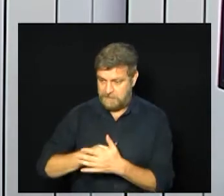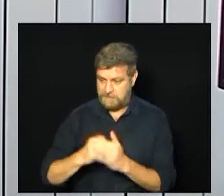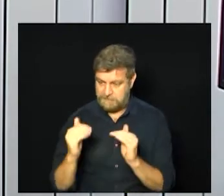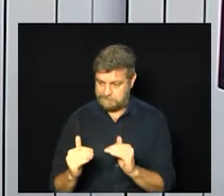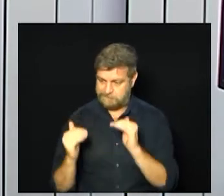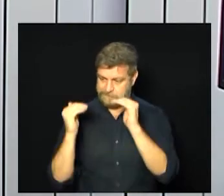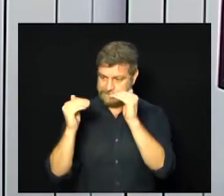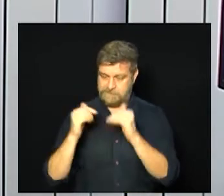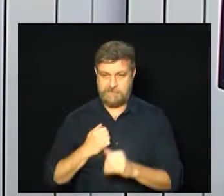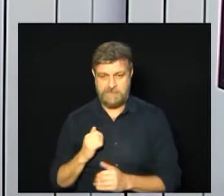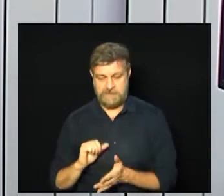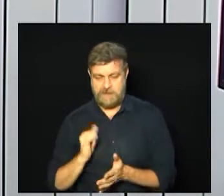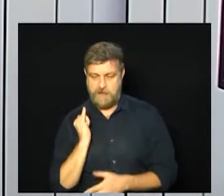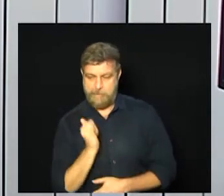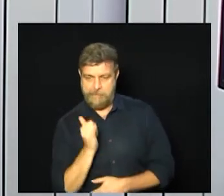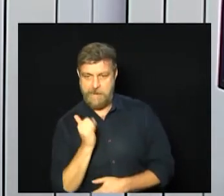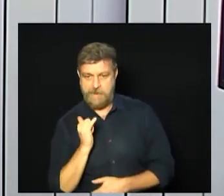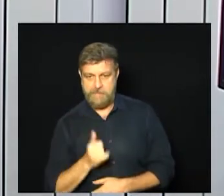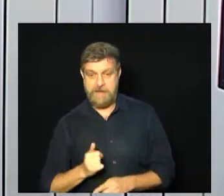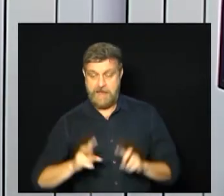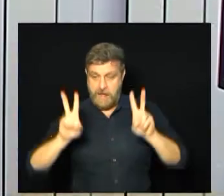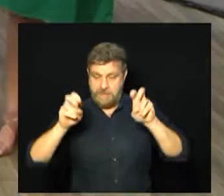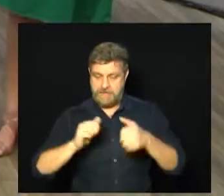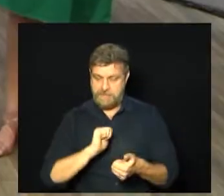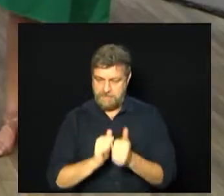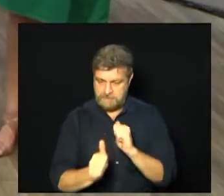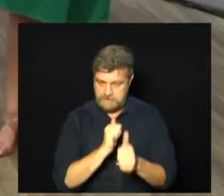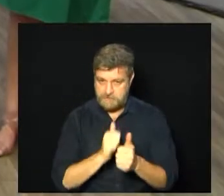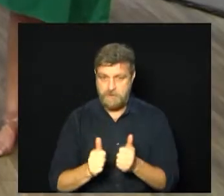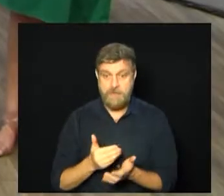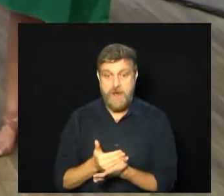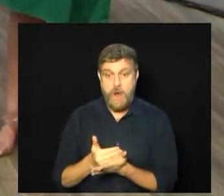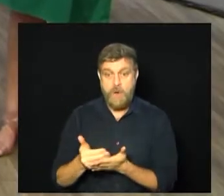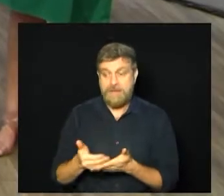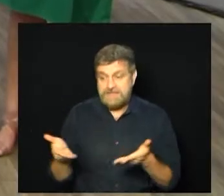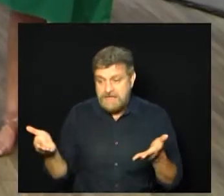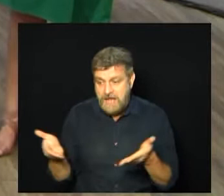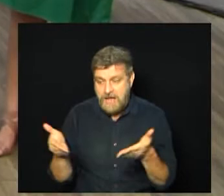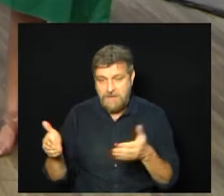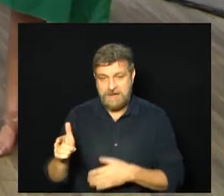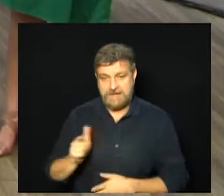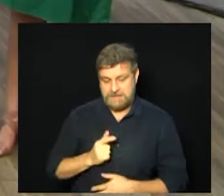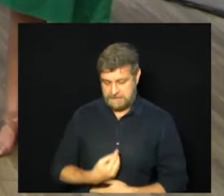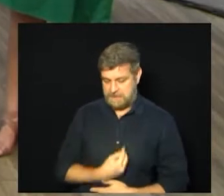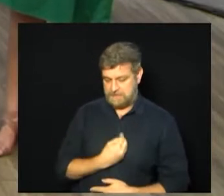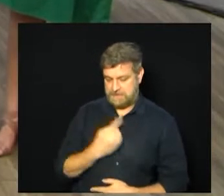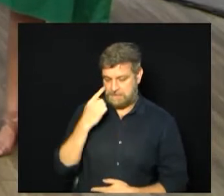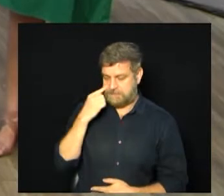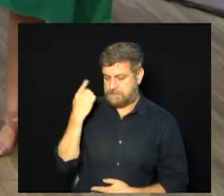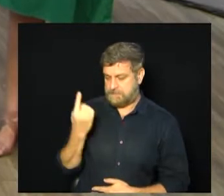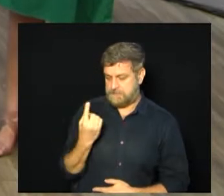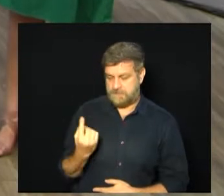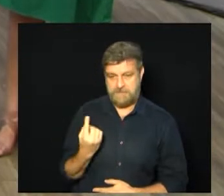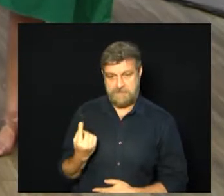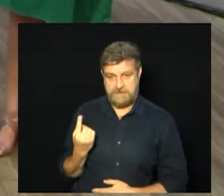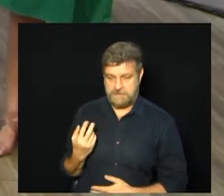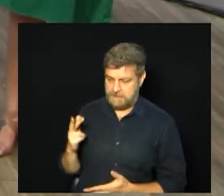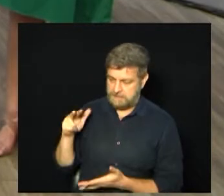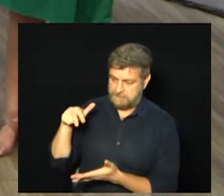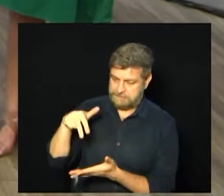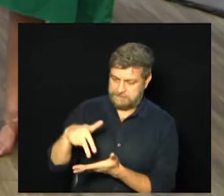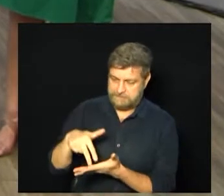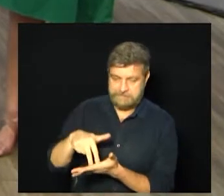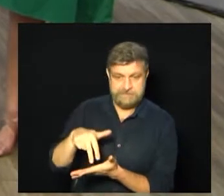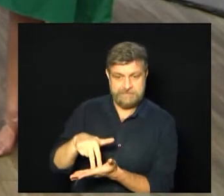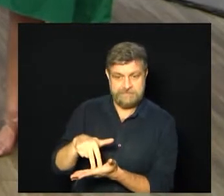também sobre futebol aqui no Câmara Notícia, mas a gente abre esta edição com a presença da Mina Abreu aqui nos nossos estúdios